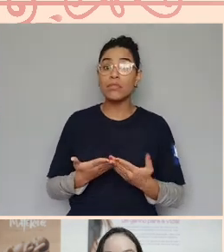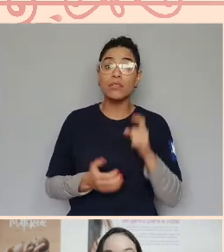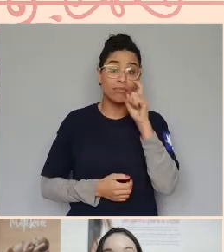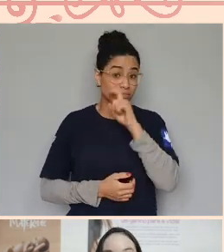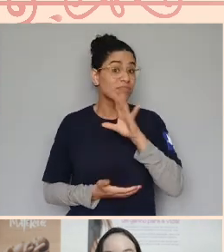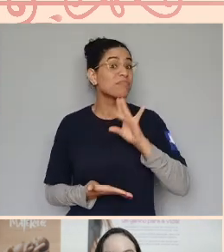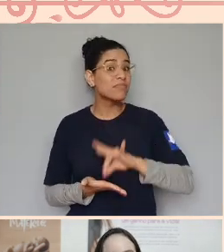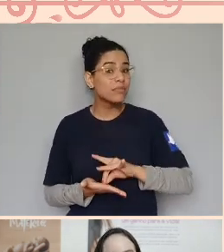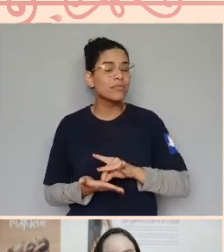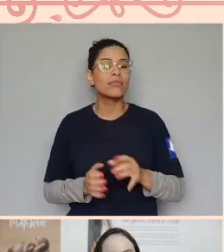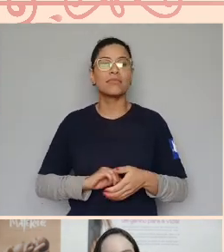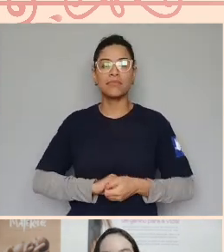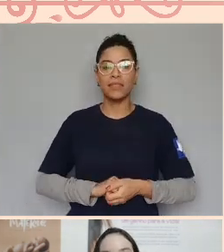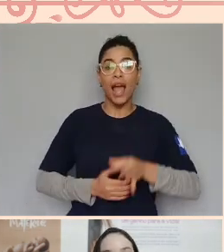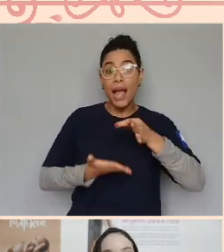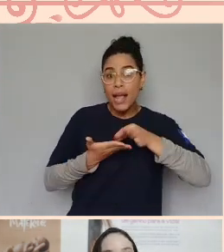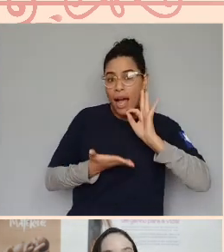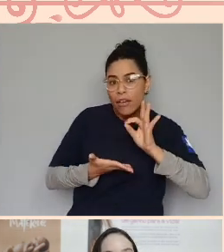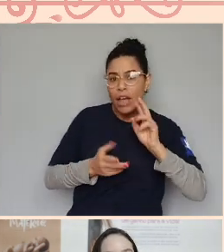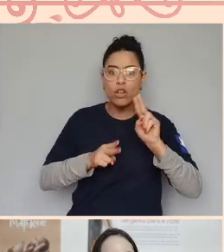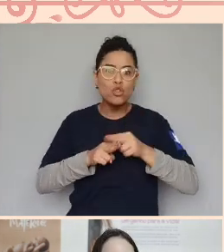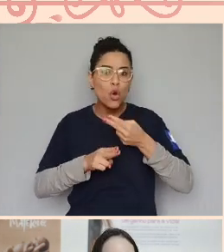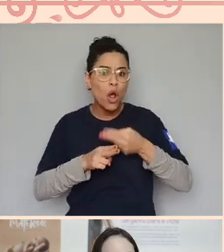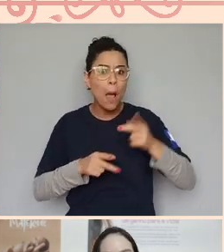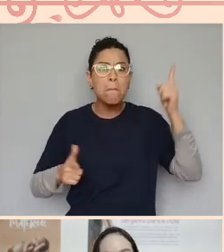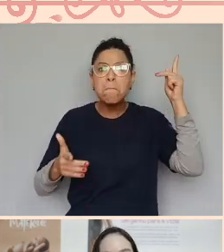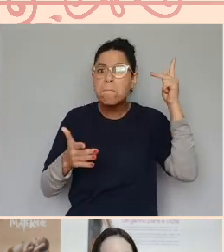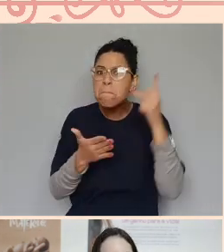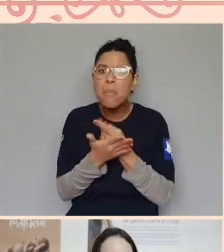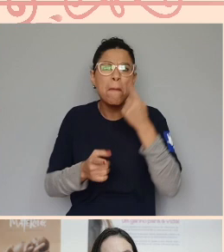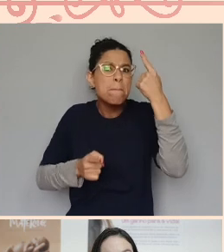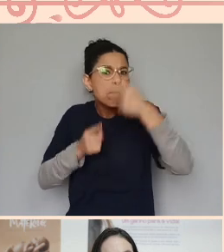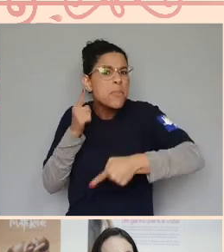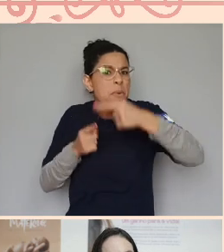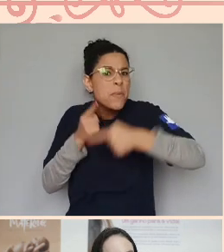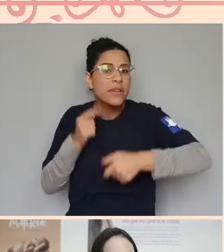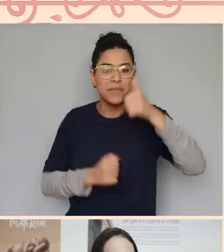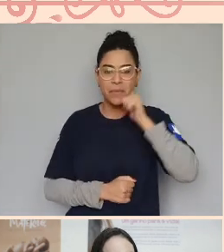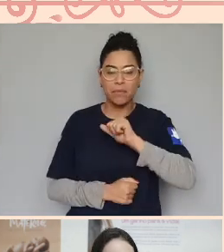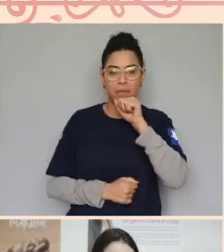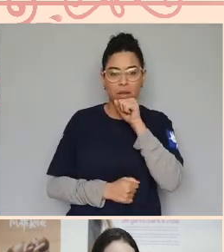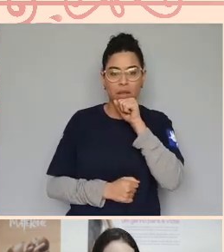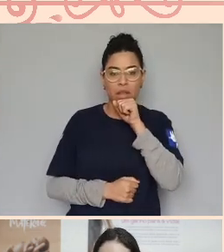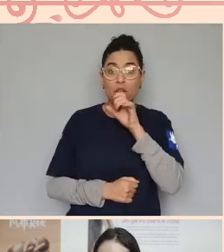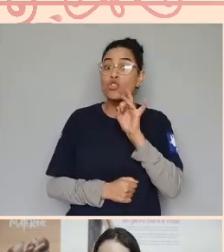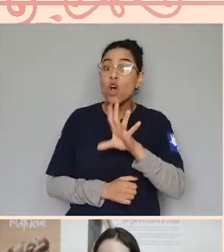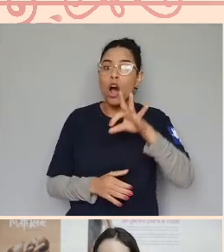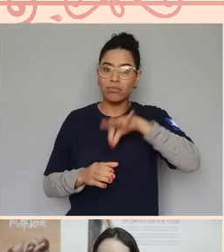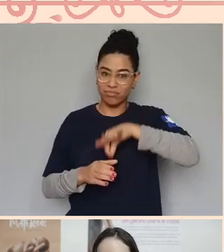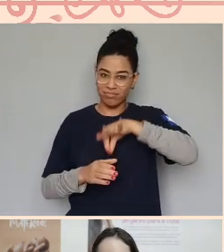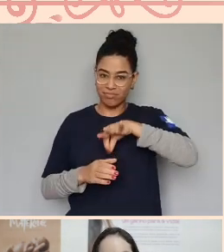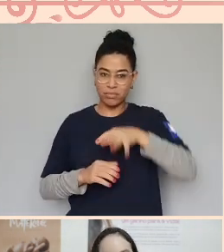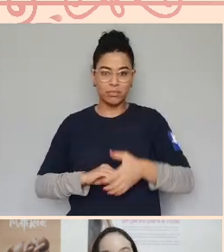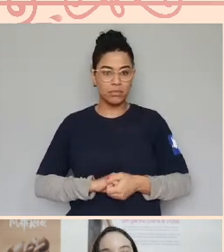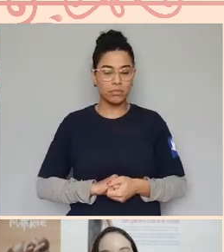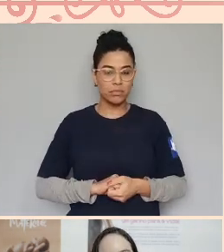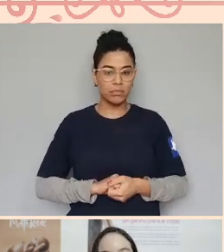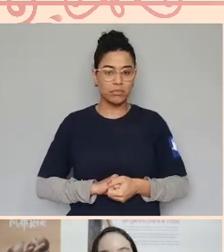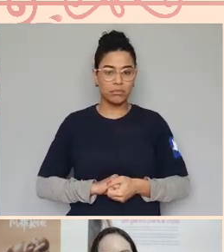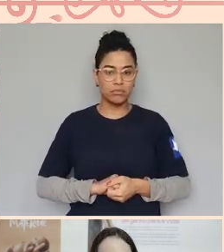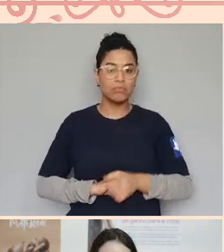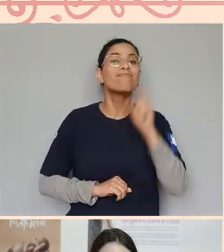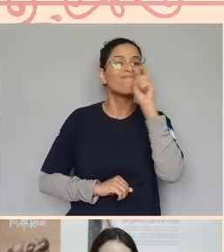fake? Café e chocolate são proibidos para nutrizes. O ideal é só tomar chá.